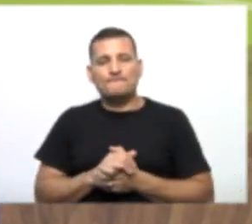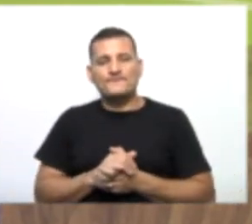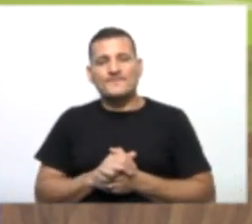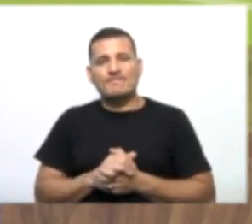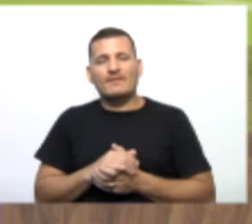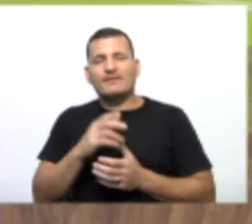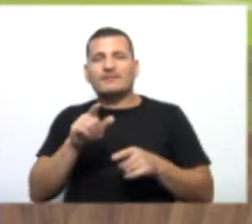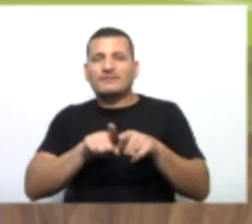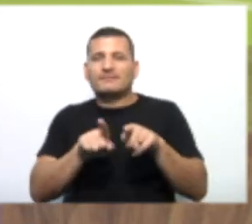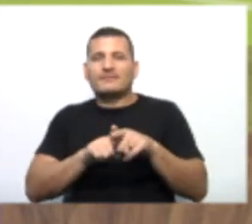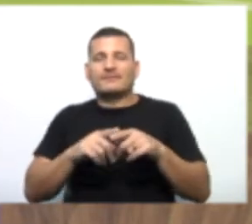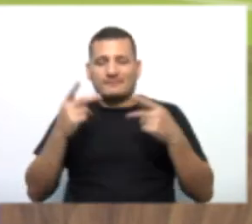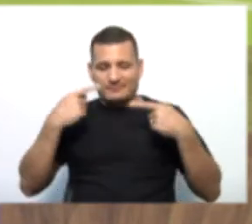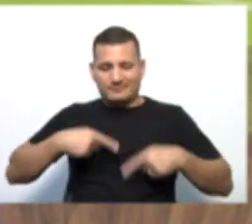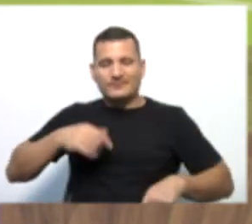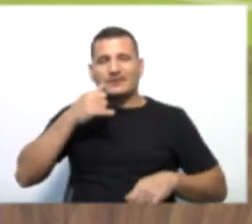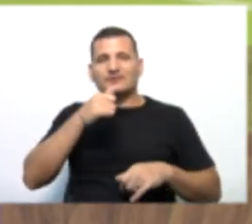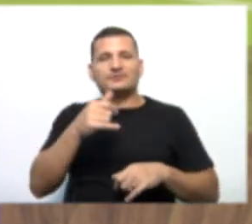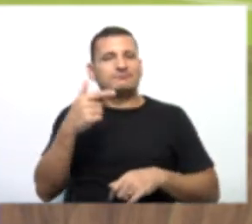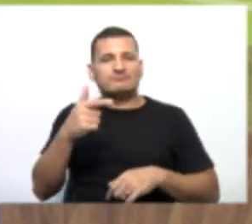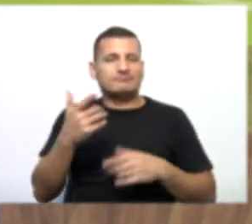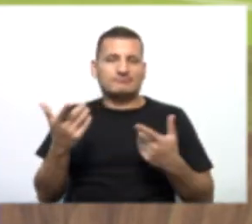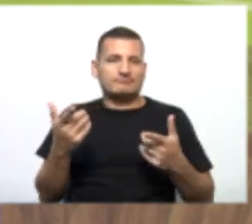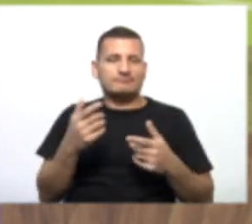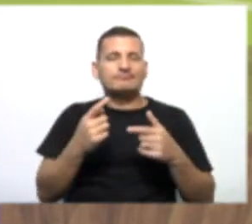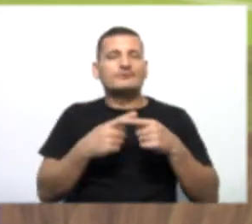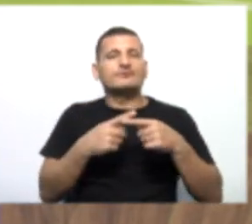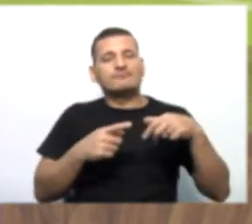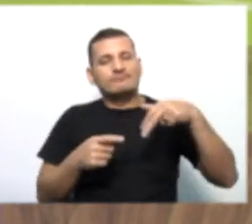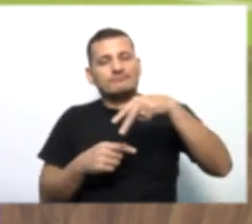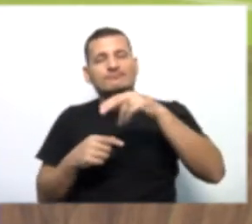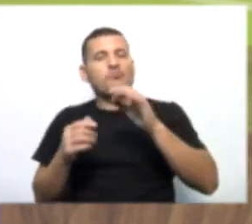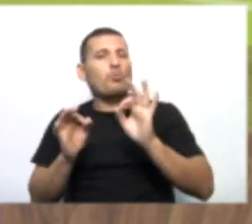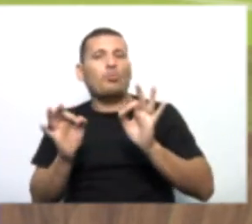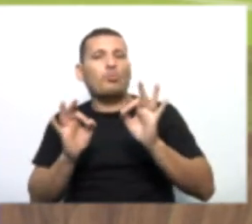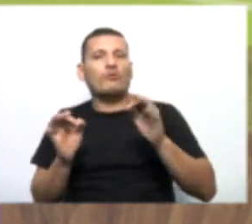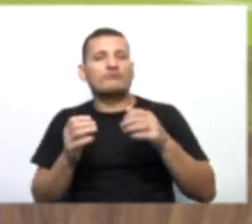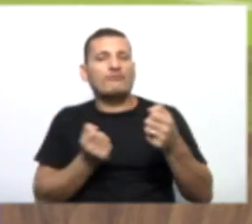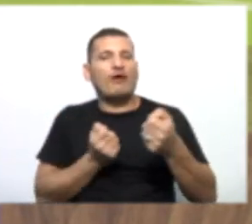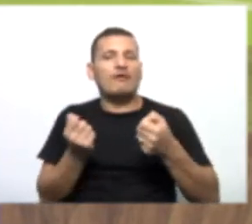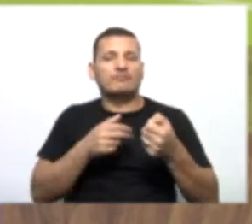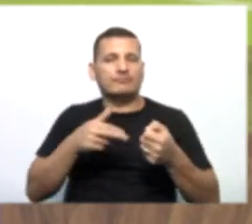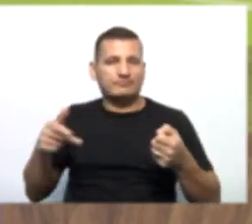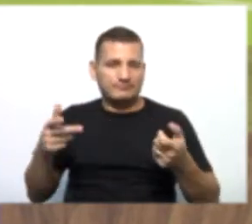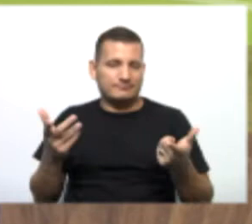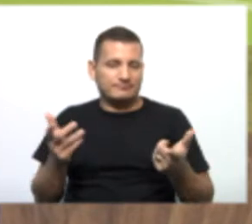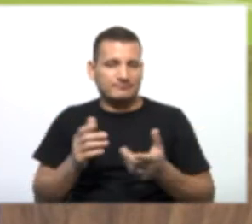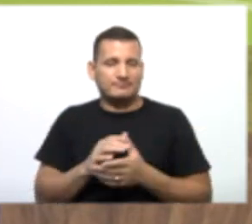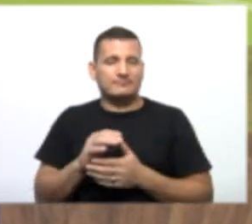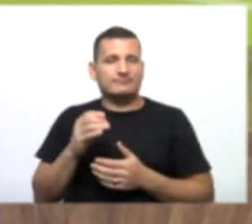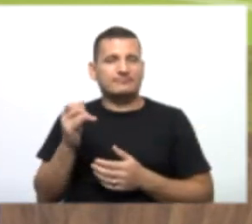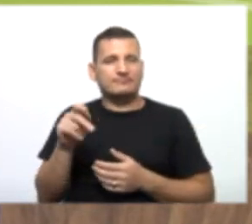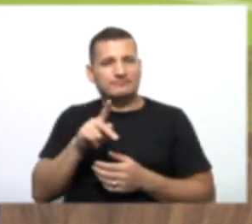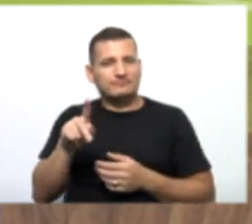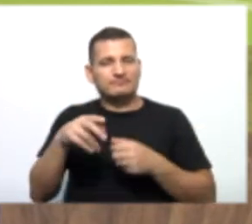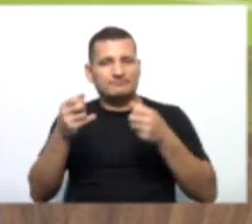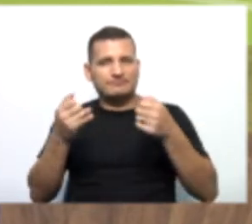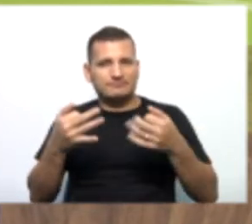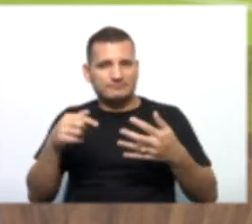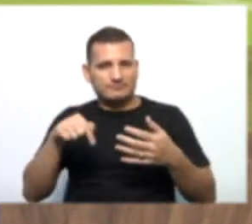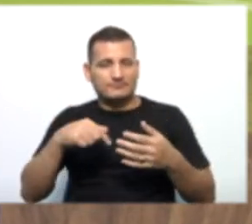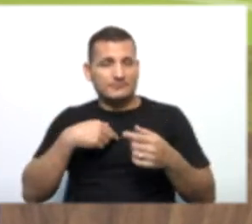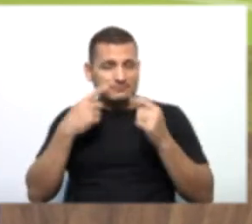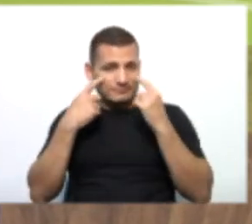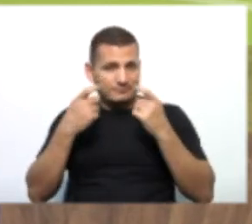energia própria, né? Porque estão, em vez de ir caminhando na padaria. Mas enfim, uma das coisas que o professor Kleber falou aqui, e eu achei bastante interessante,